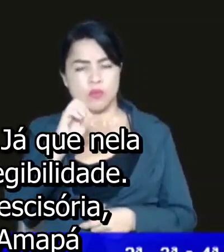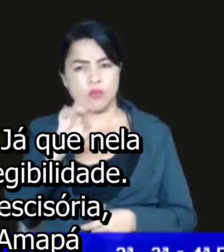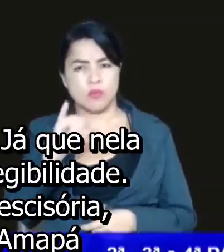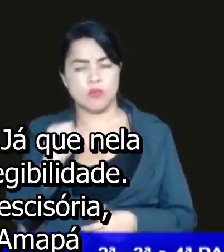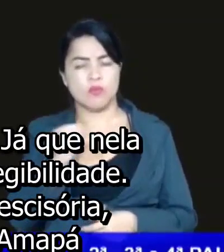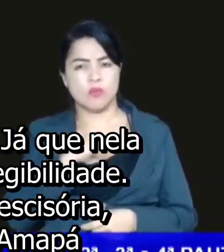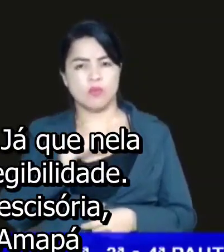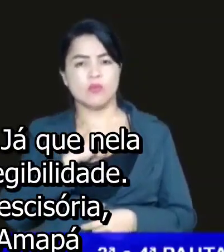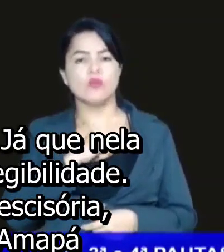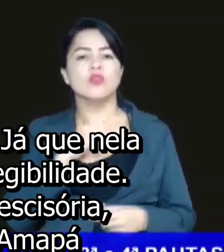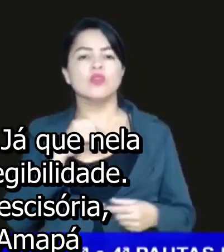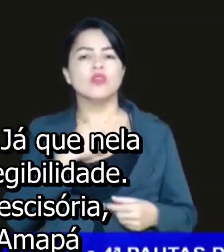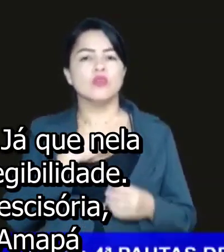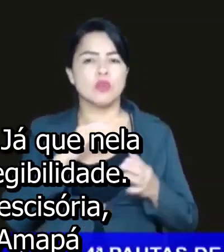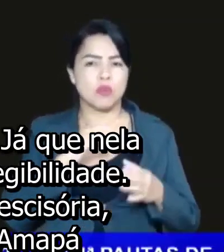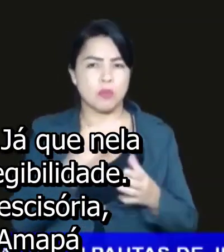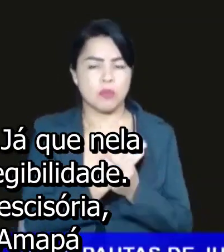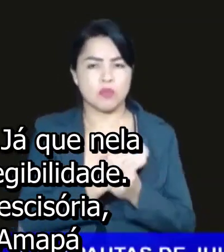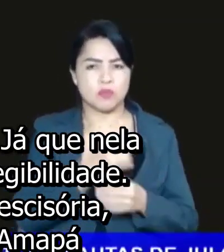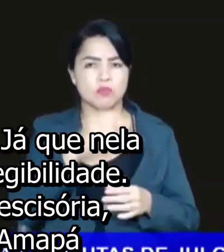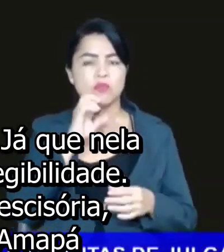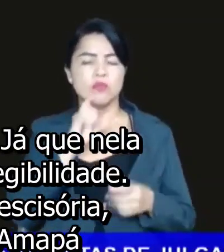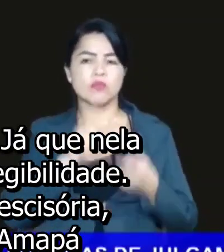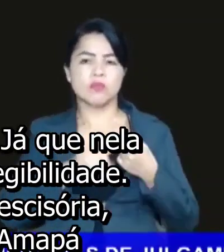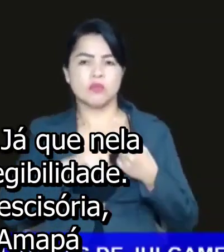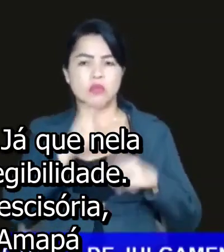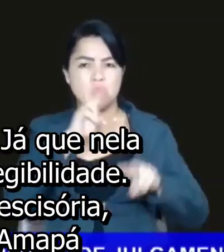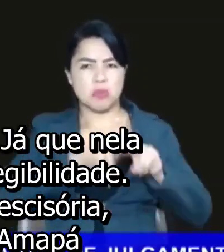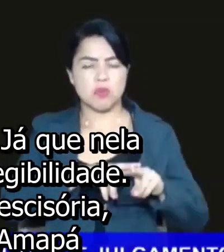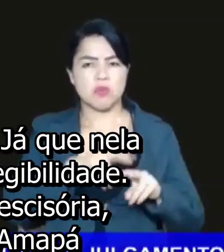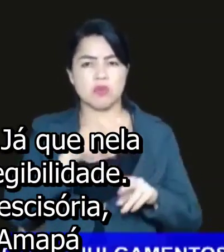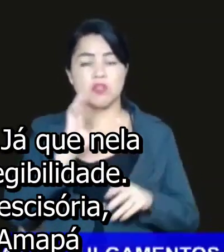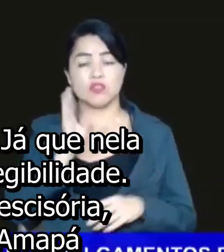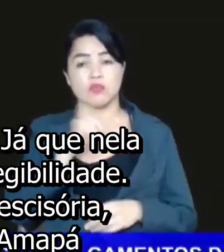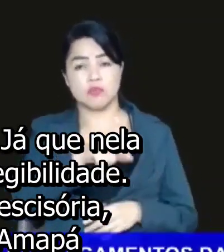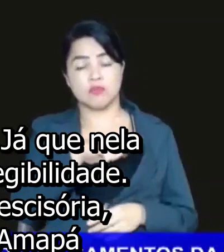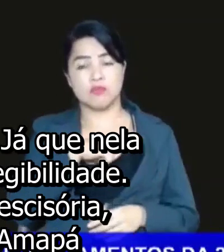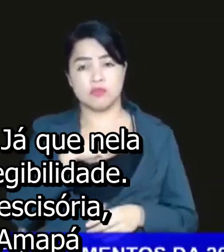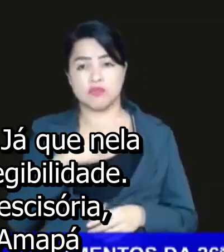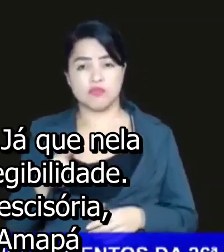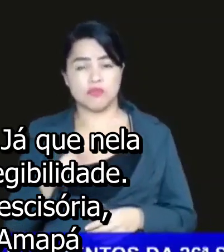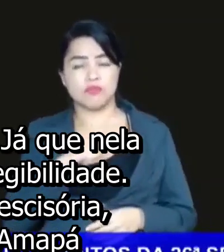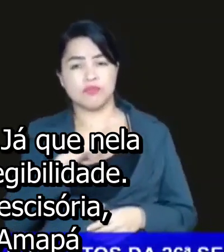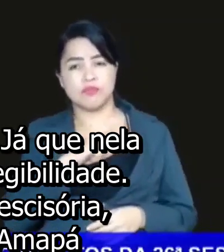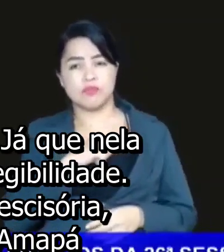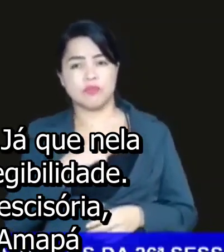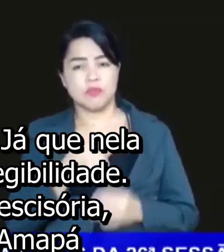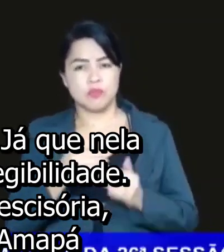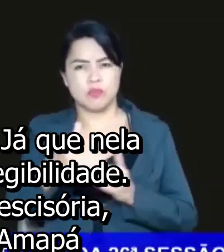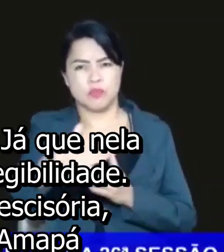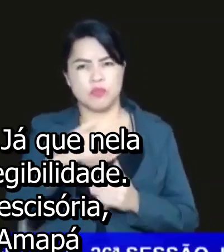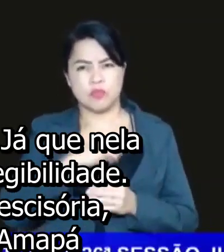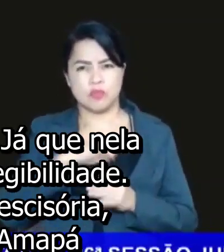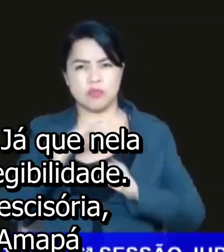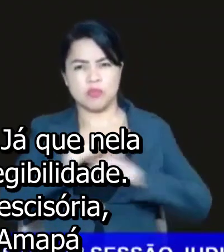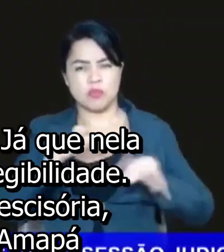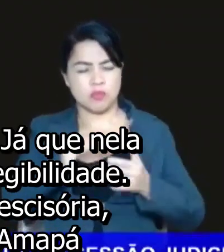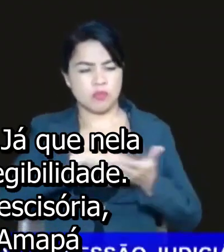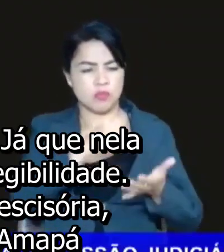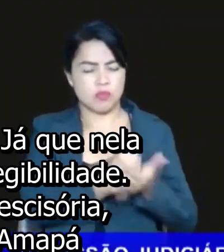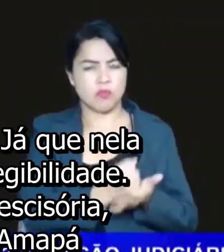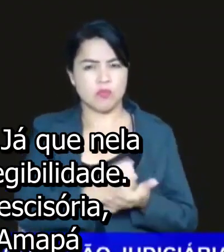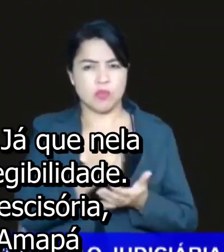de representação do artigo 41A da Lei 9.504, já que nela não há, no âmbito da própria ação, declaração